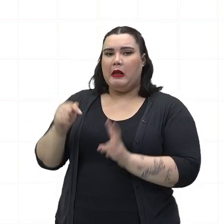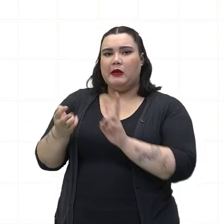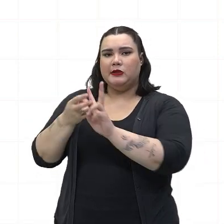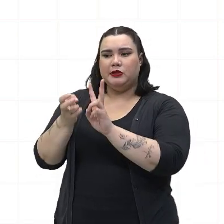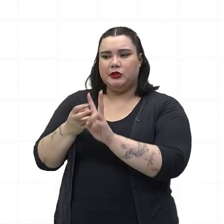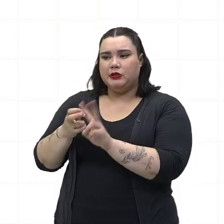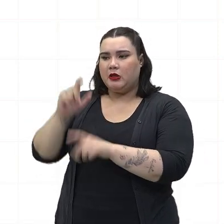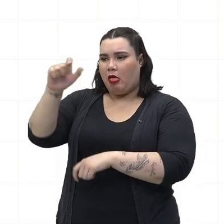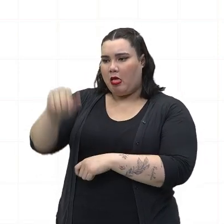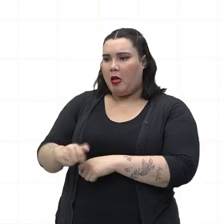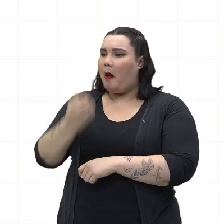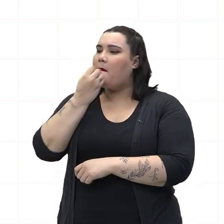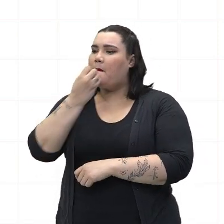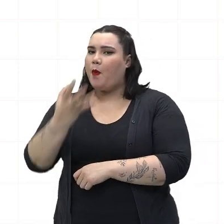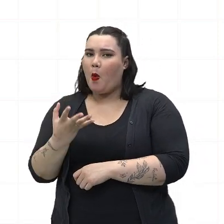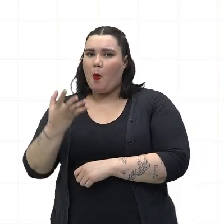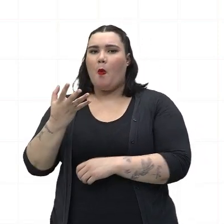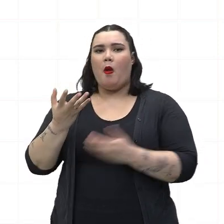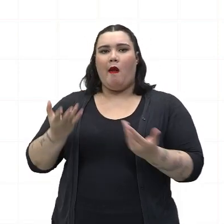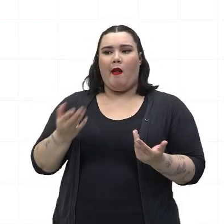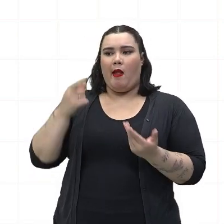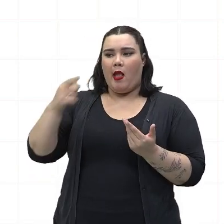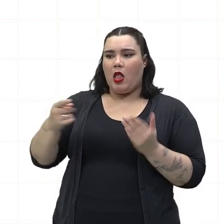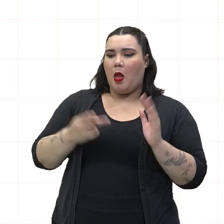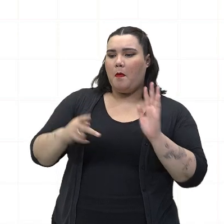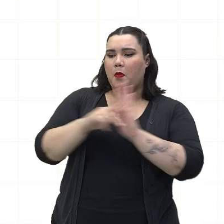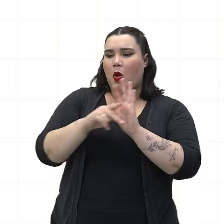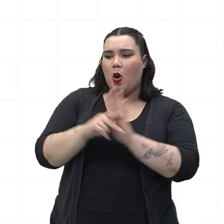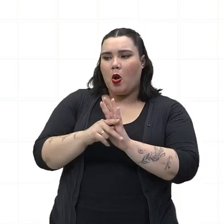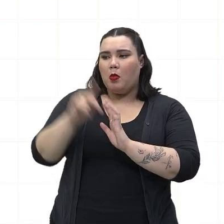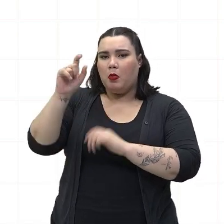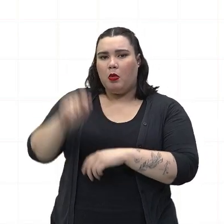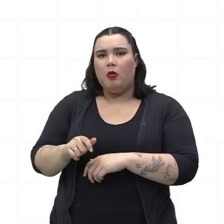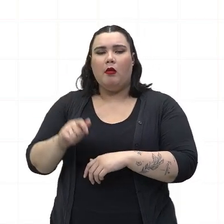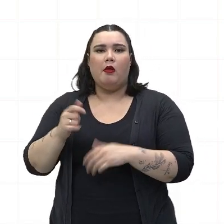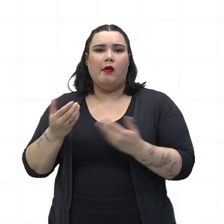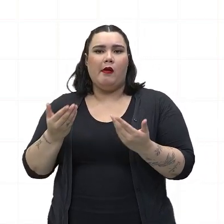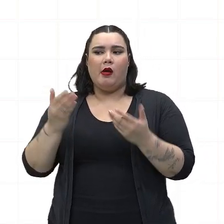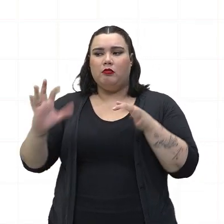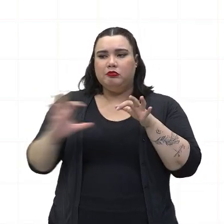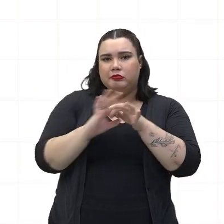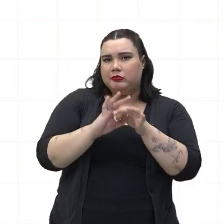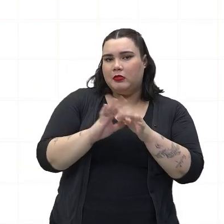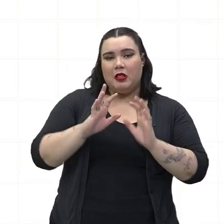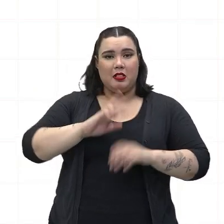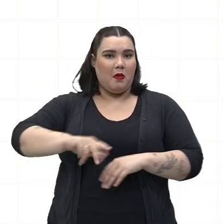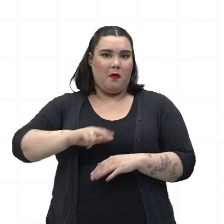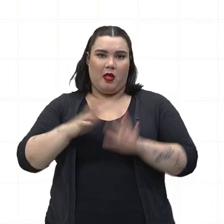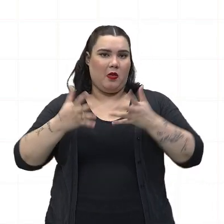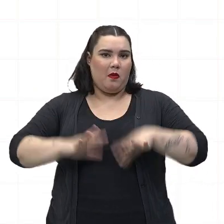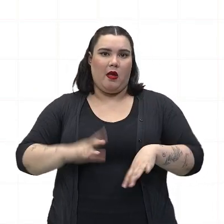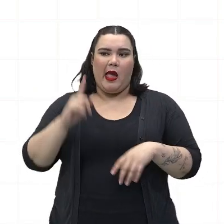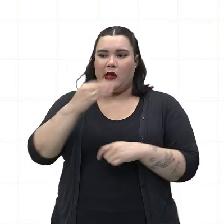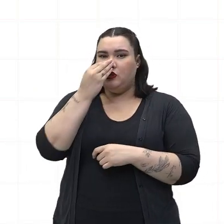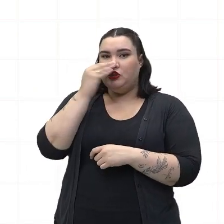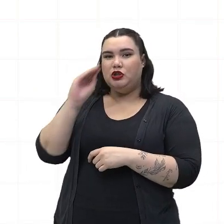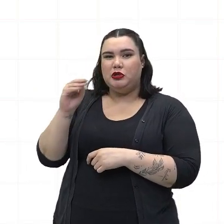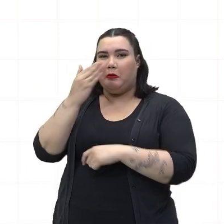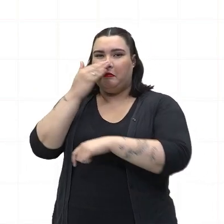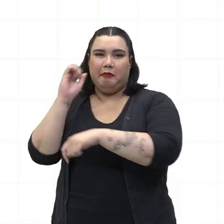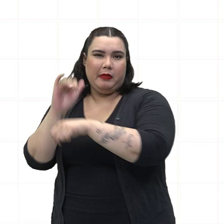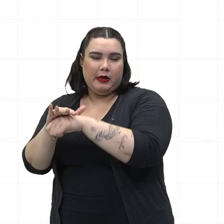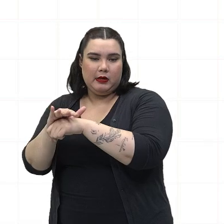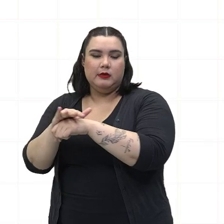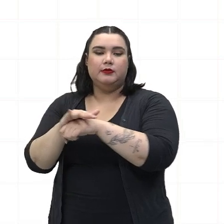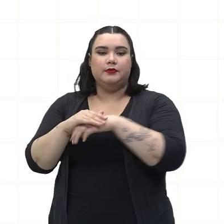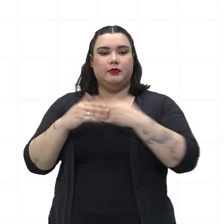menos como um servo da coroa portuguesa. Então o Marquês de Pombal vem regulamentando ali essa questão da mão de